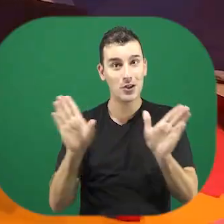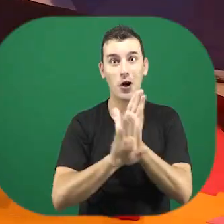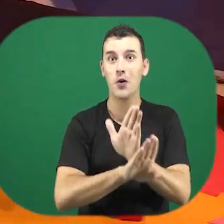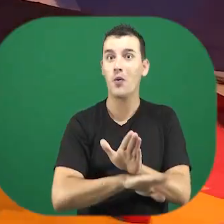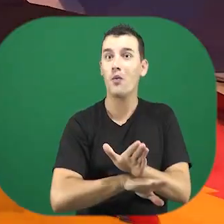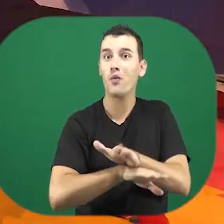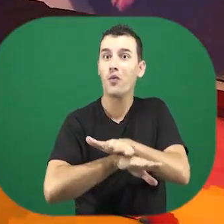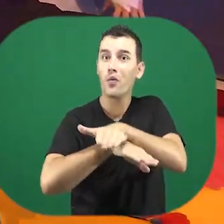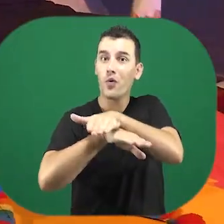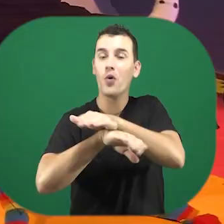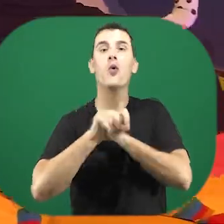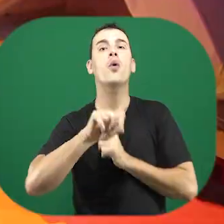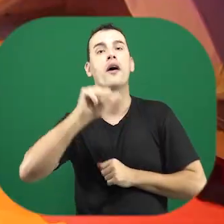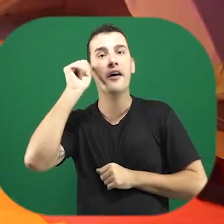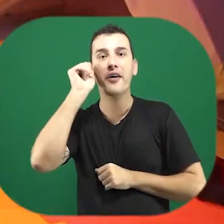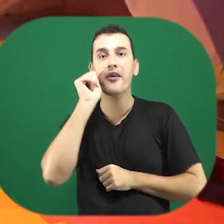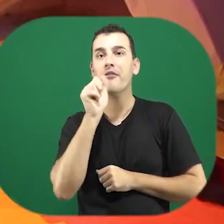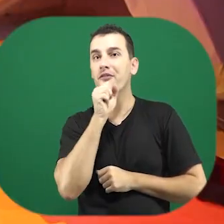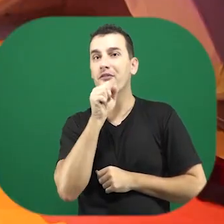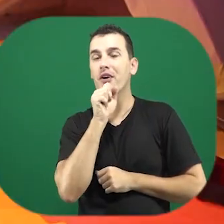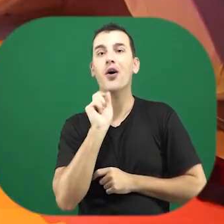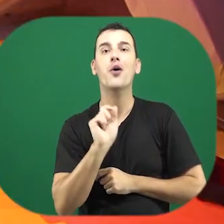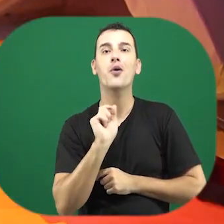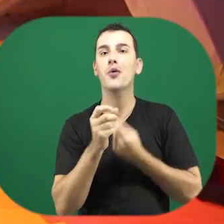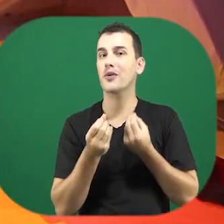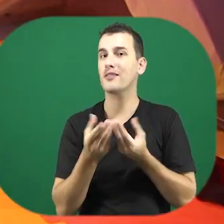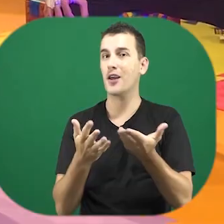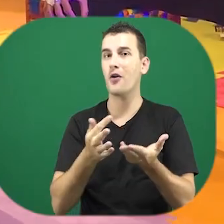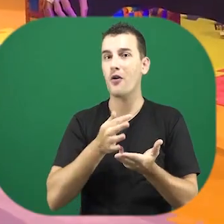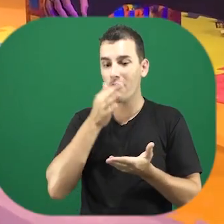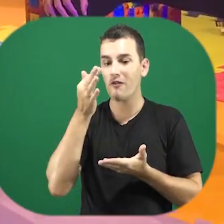superfície. A sua avó lhe entregou uma coroa de flores.